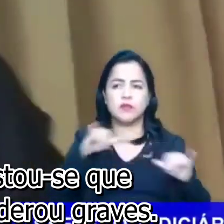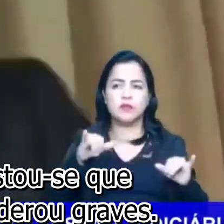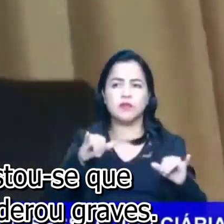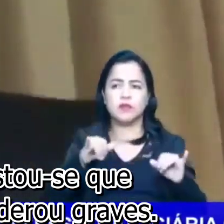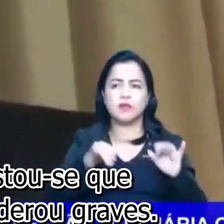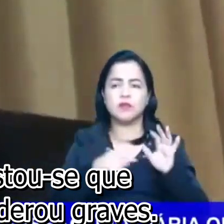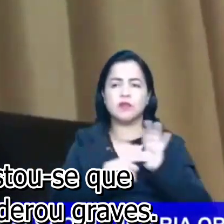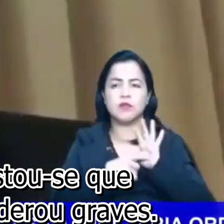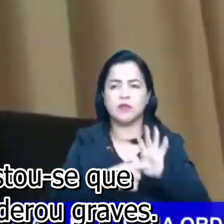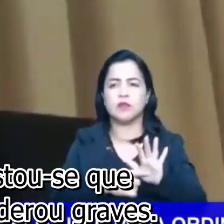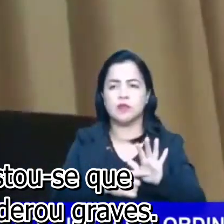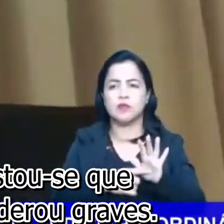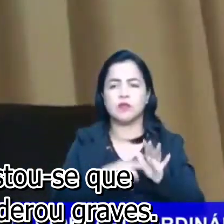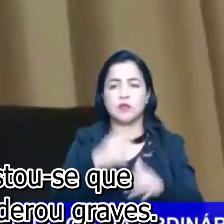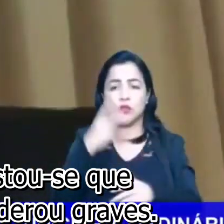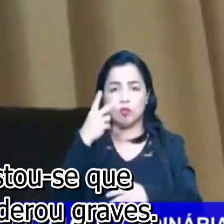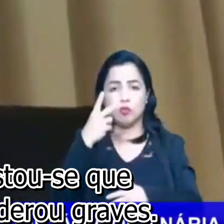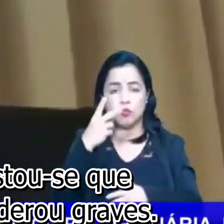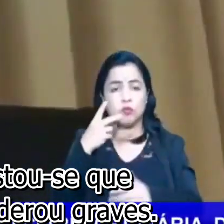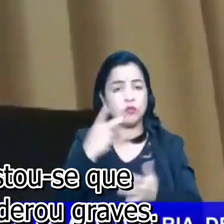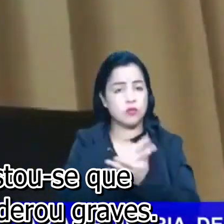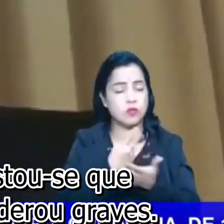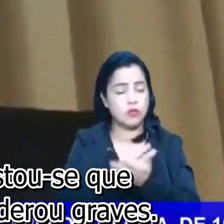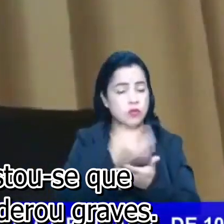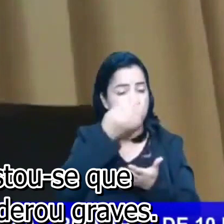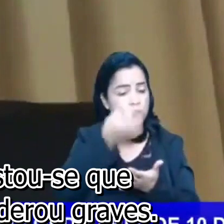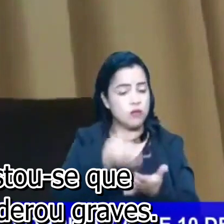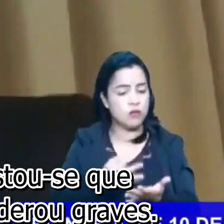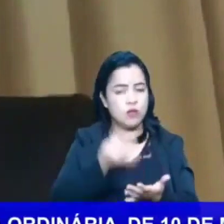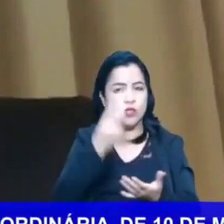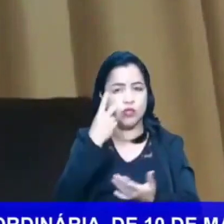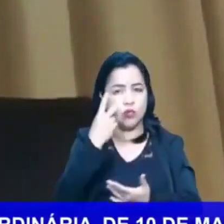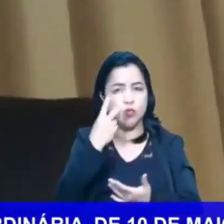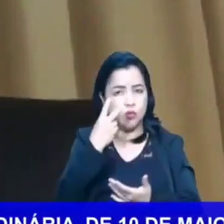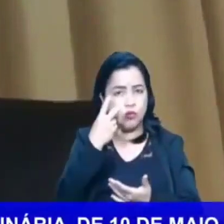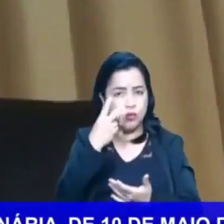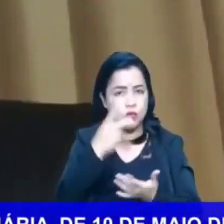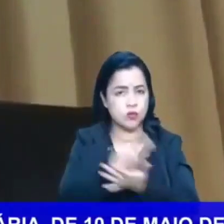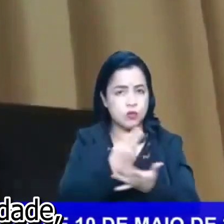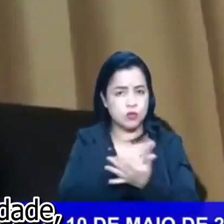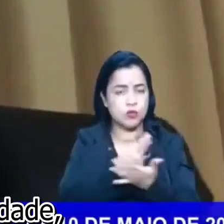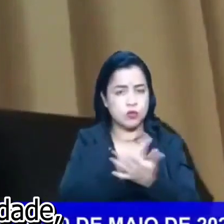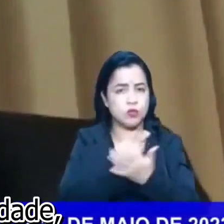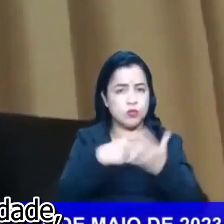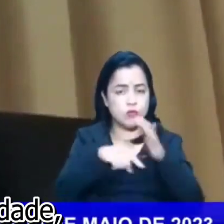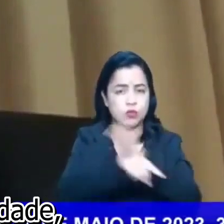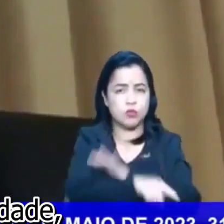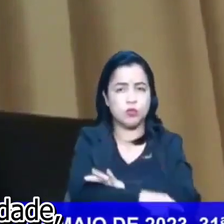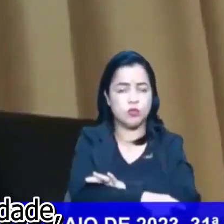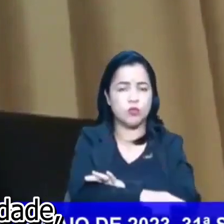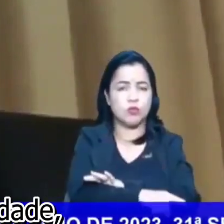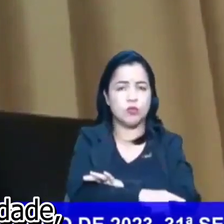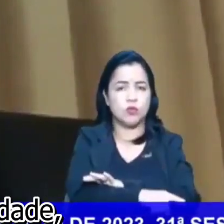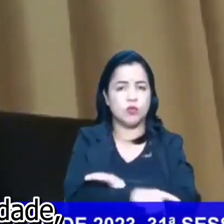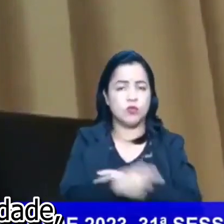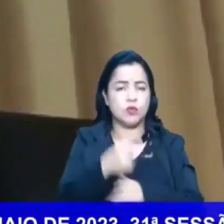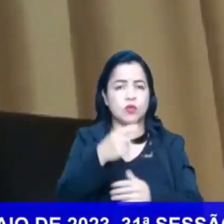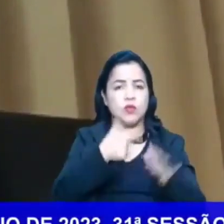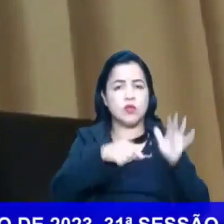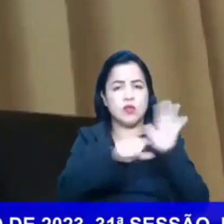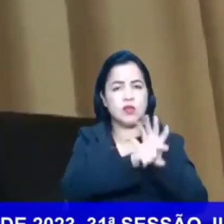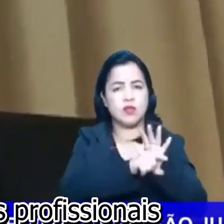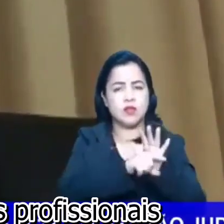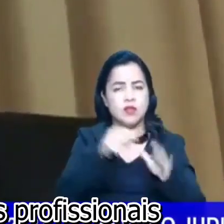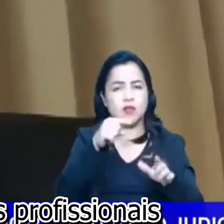que vislumbrou duas falhas que ele apontou, que considerou graves ofensas ao princípio da